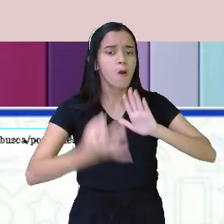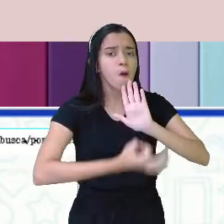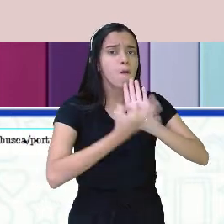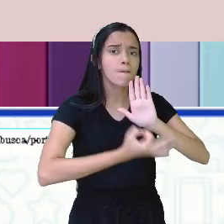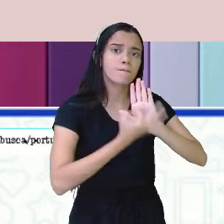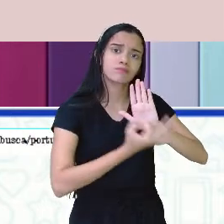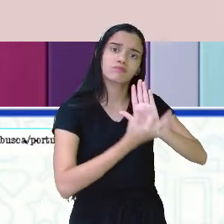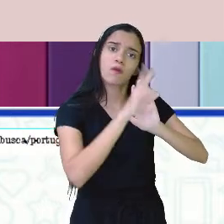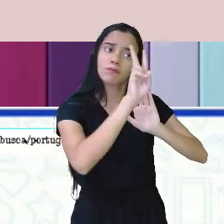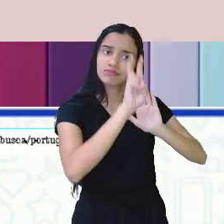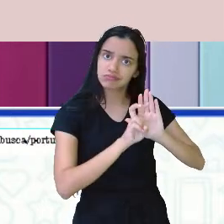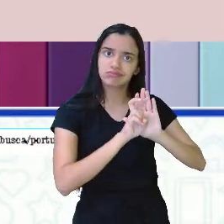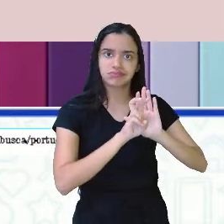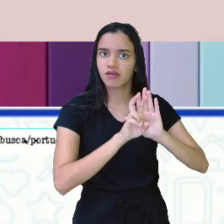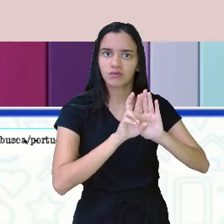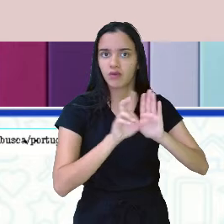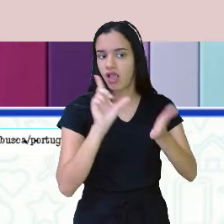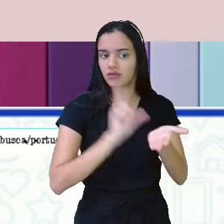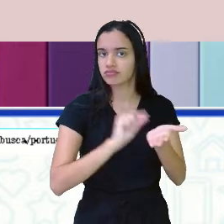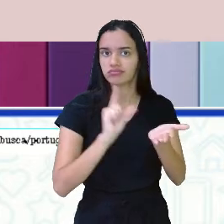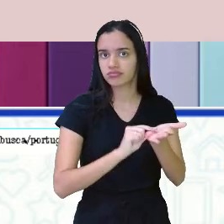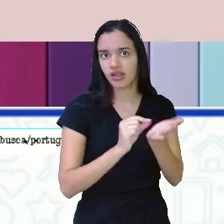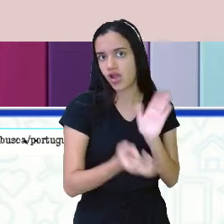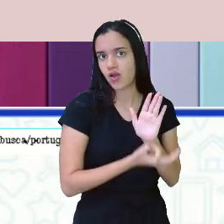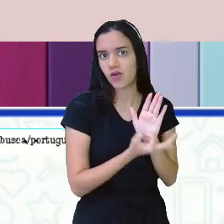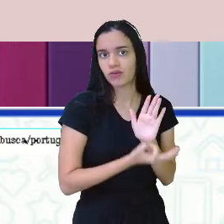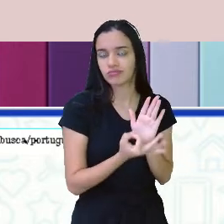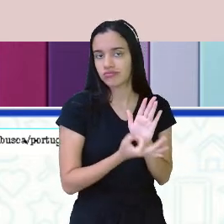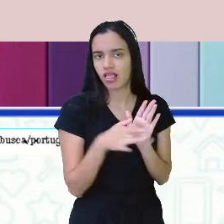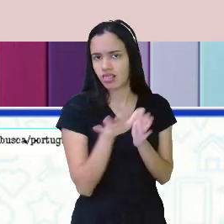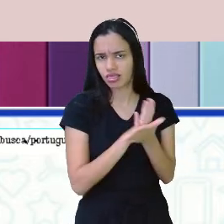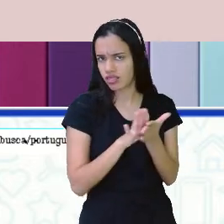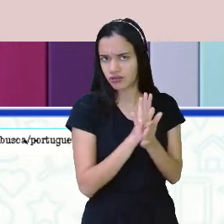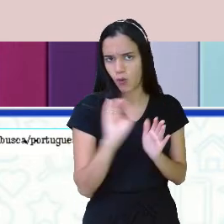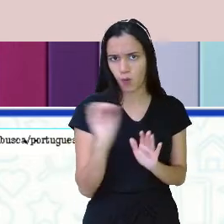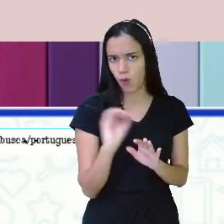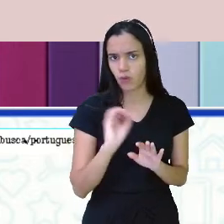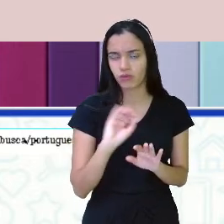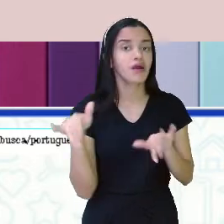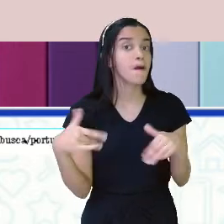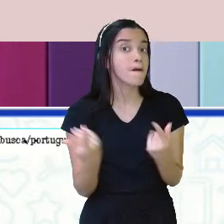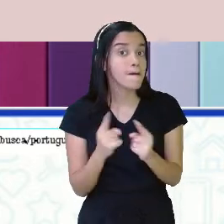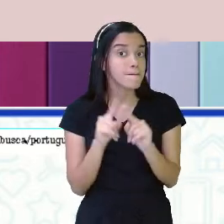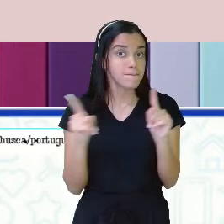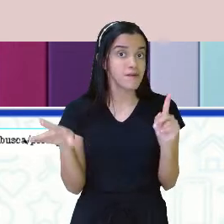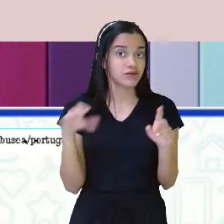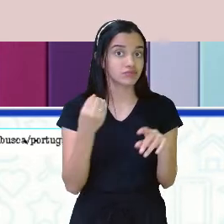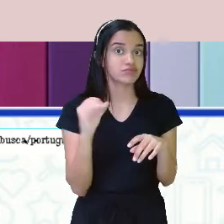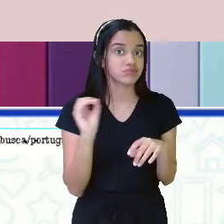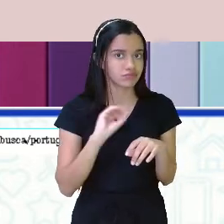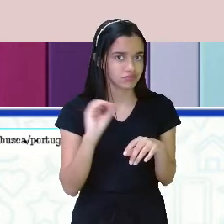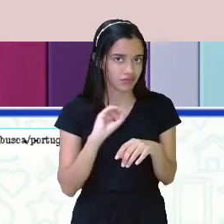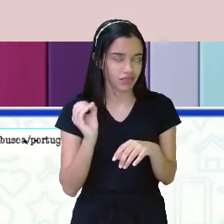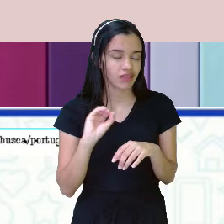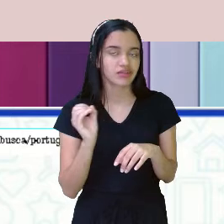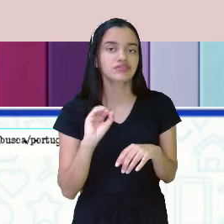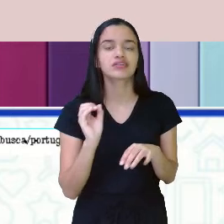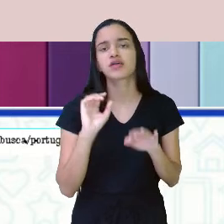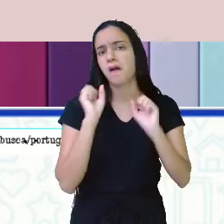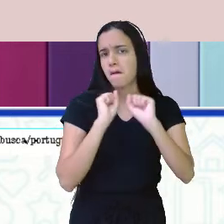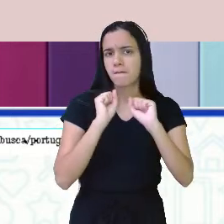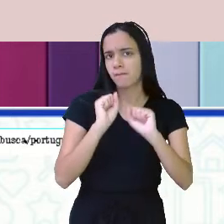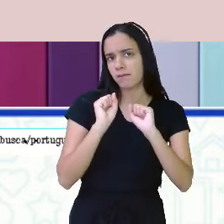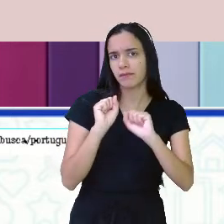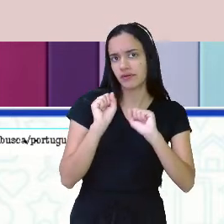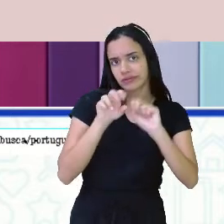algum tema, você não vai gerar um artigo de opinião sobre o nada. Embora o nada, substantivado, né, possa ser